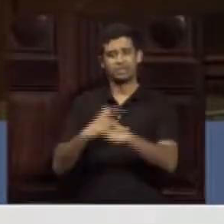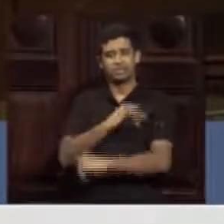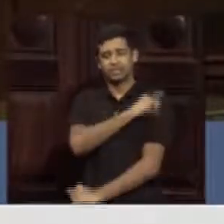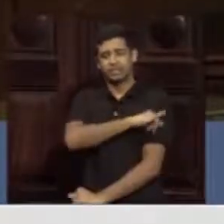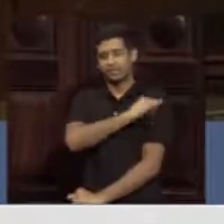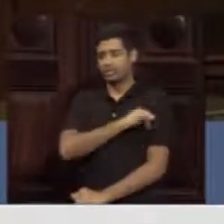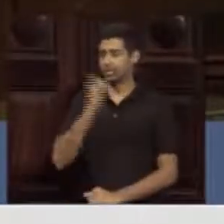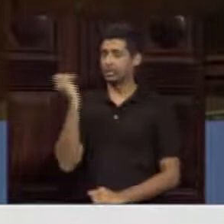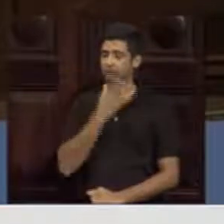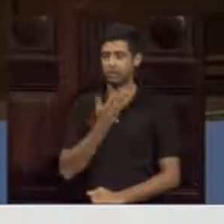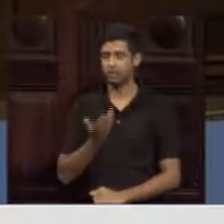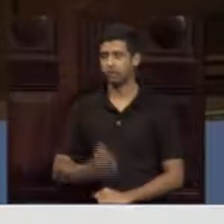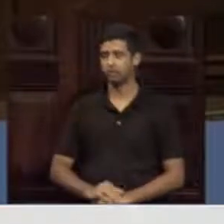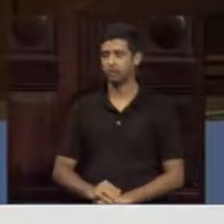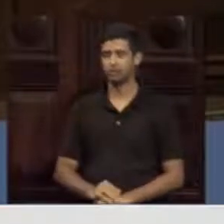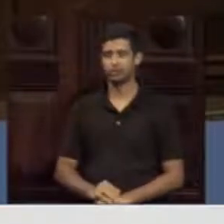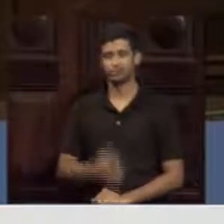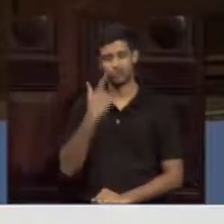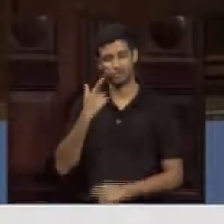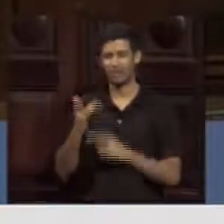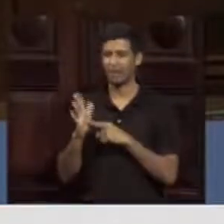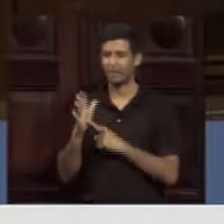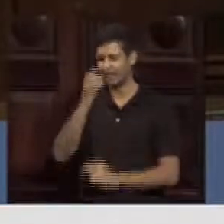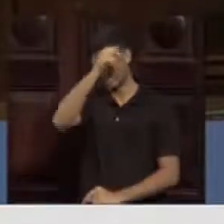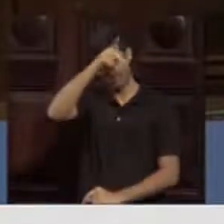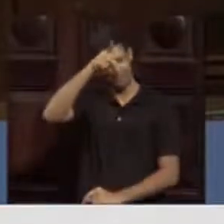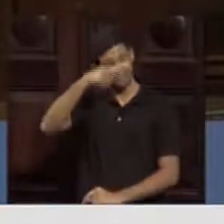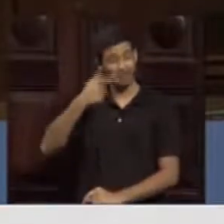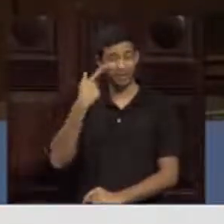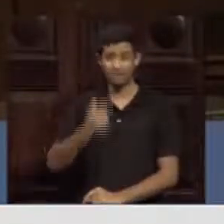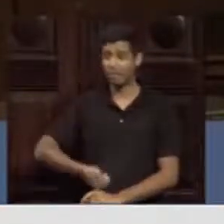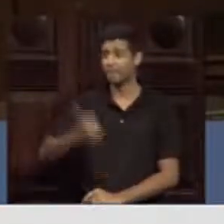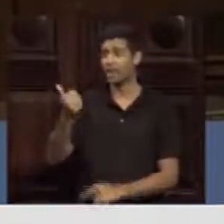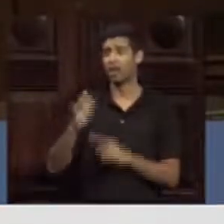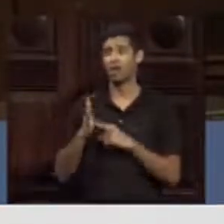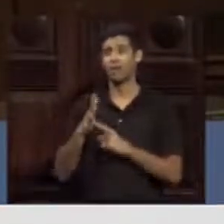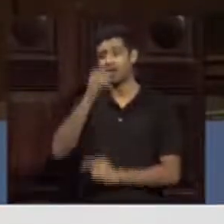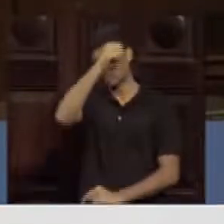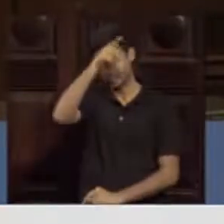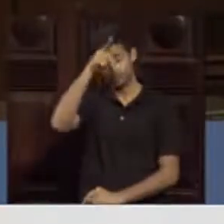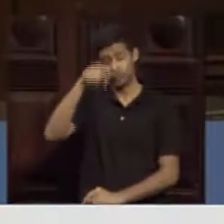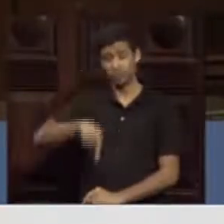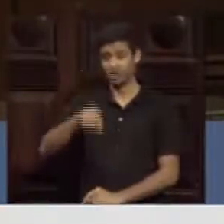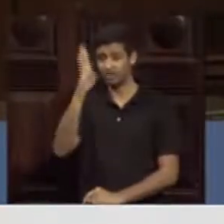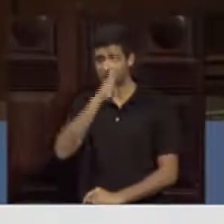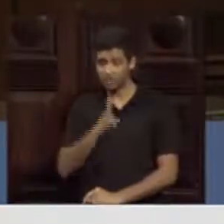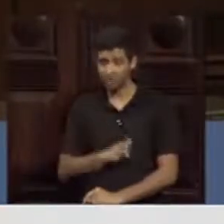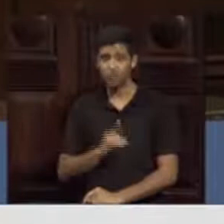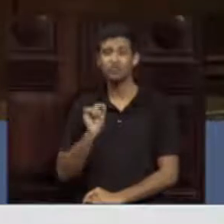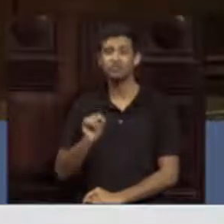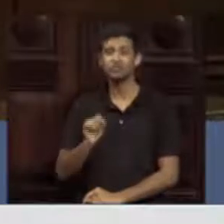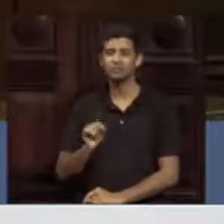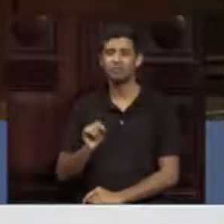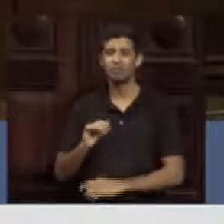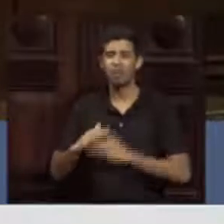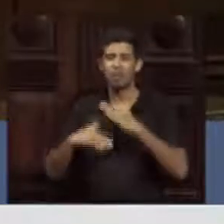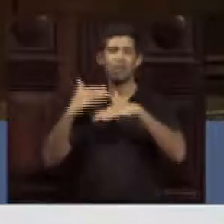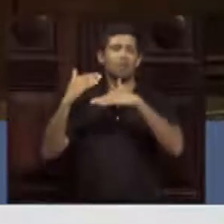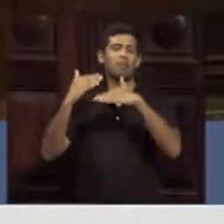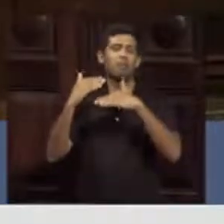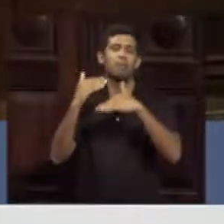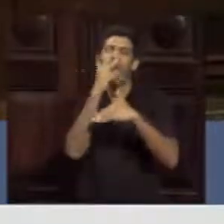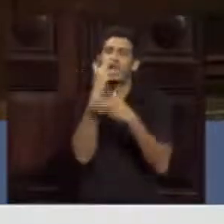Janeiro. A máquina pública, a melhor máquina pública municipal do Brasil, está